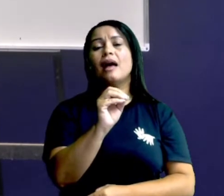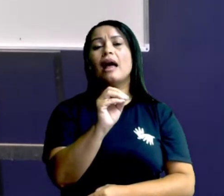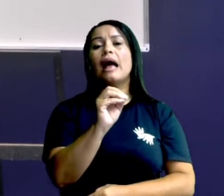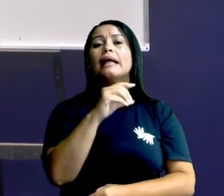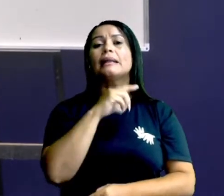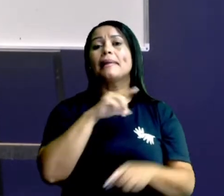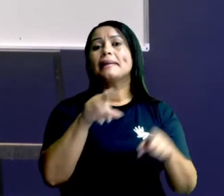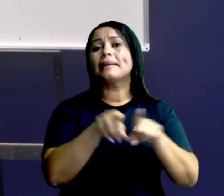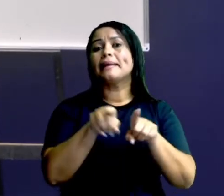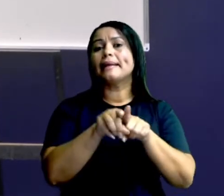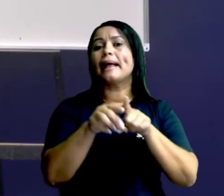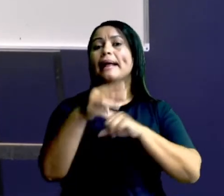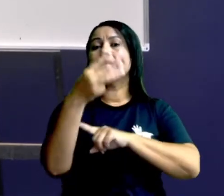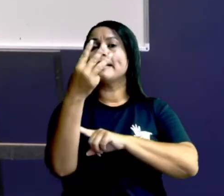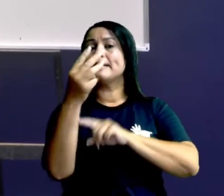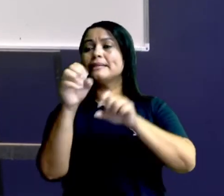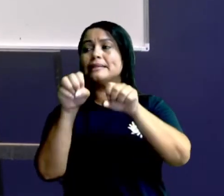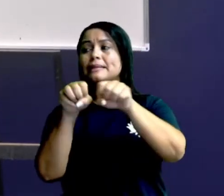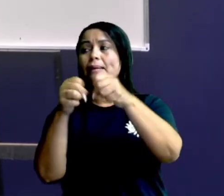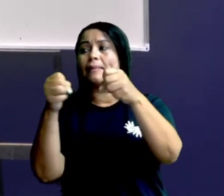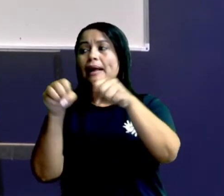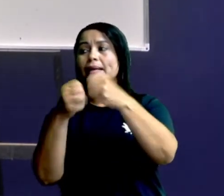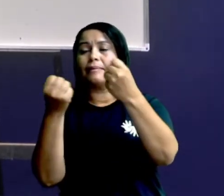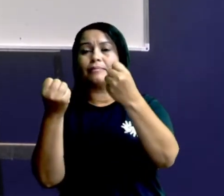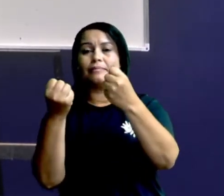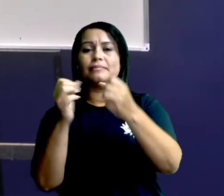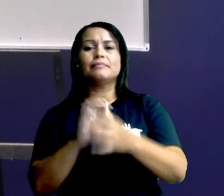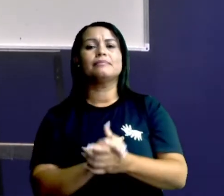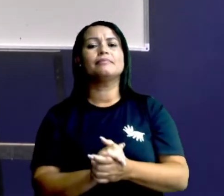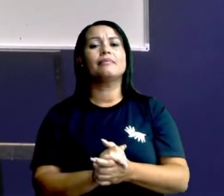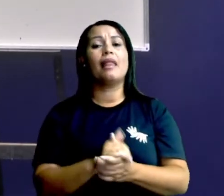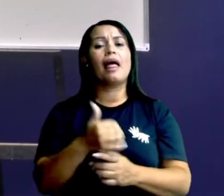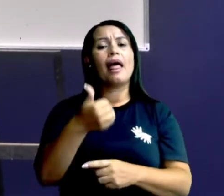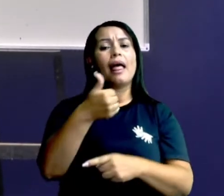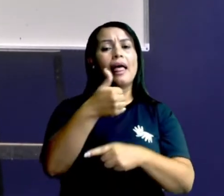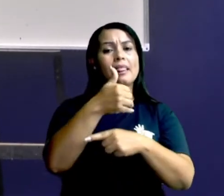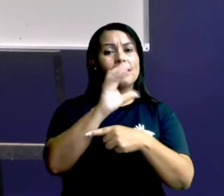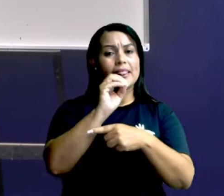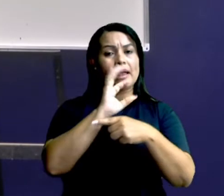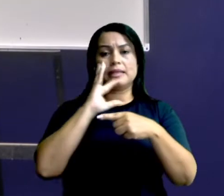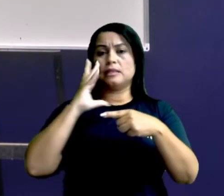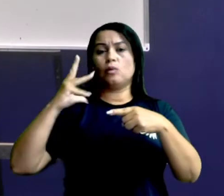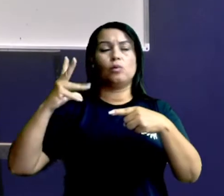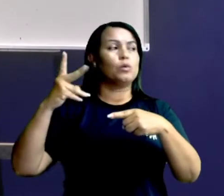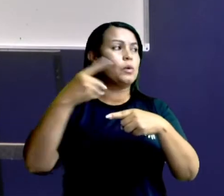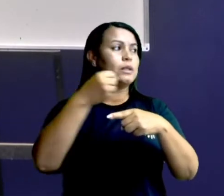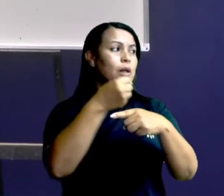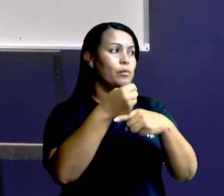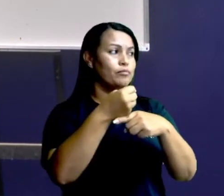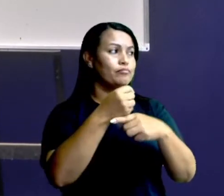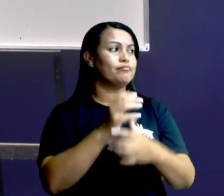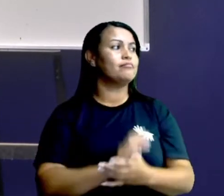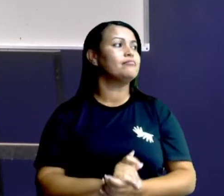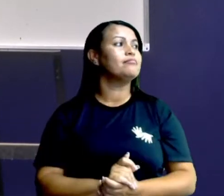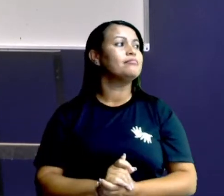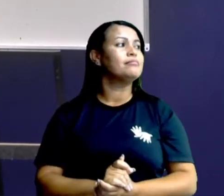E veio 3 quebradas. 10 é o meu total.